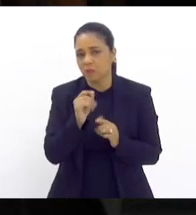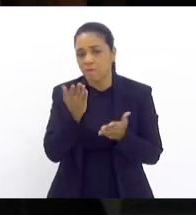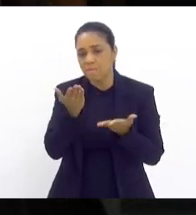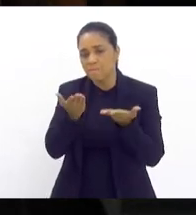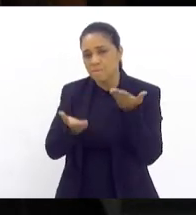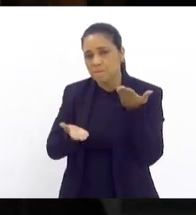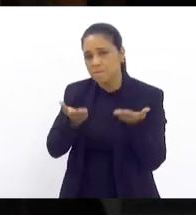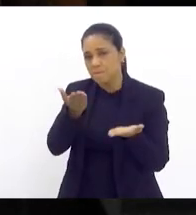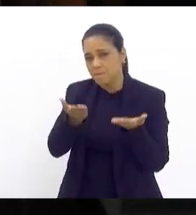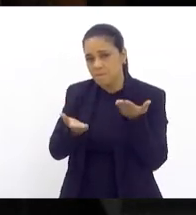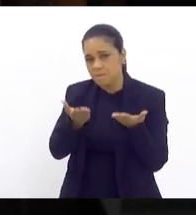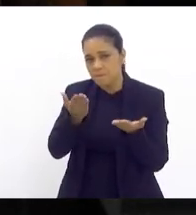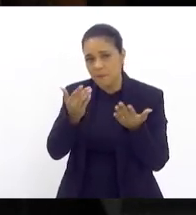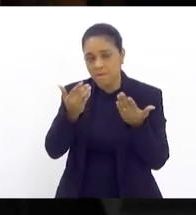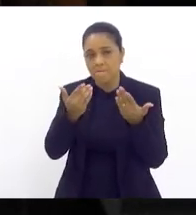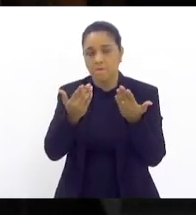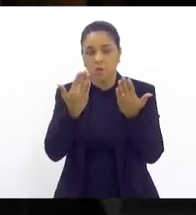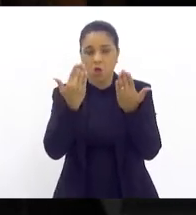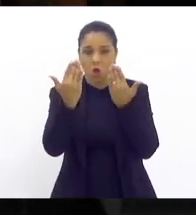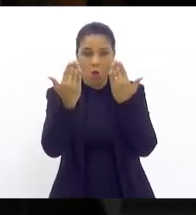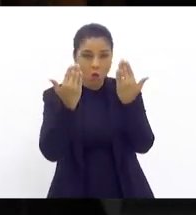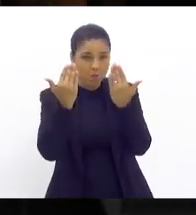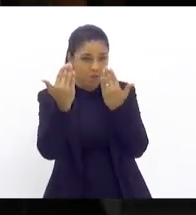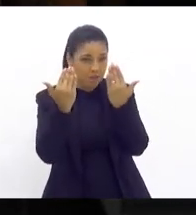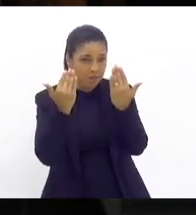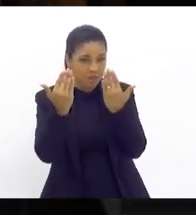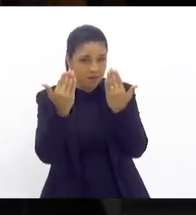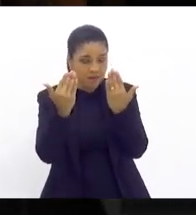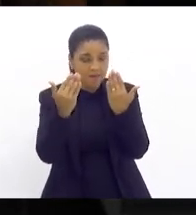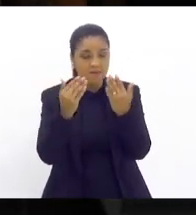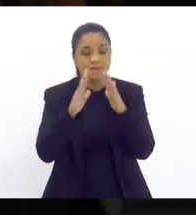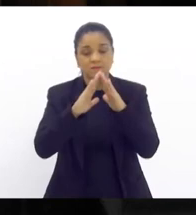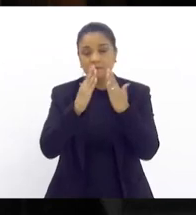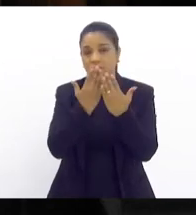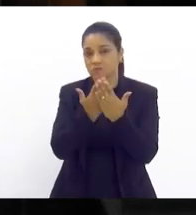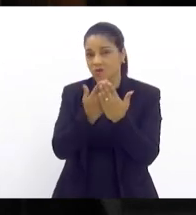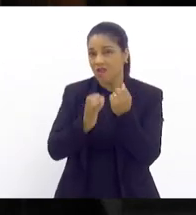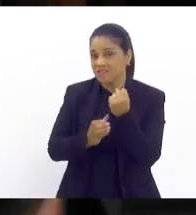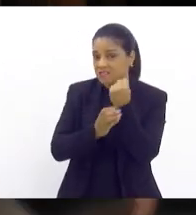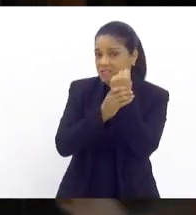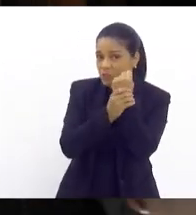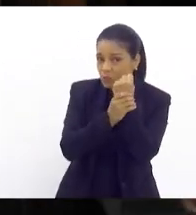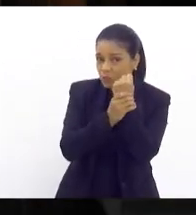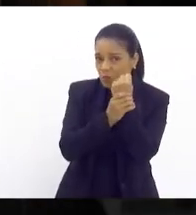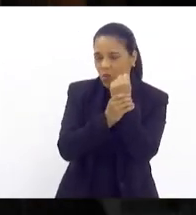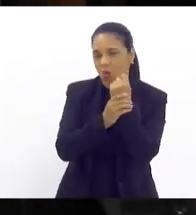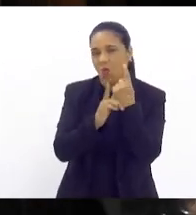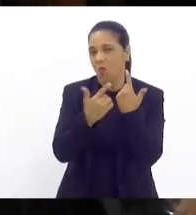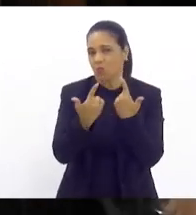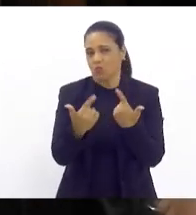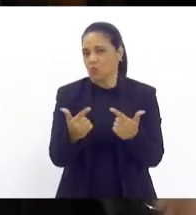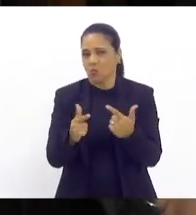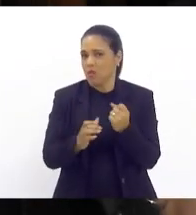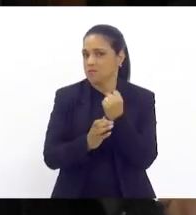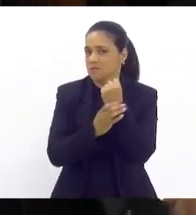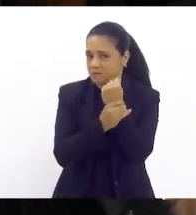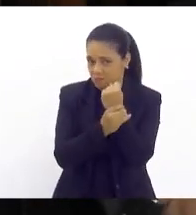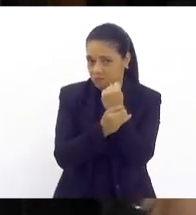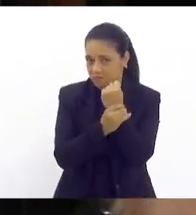se as escolas estão seguras ou inseguras eu acho que a discussão